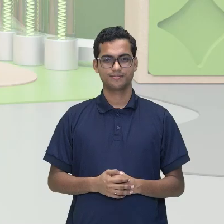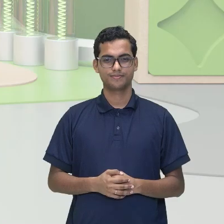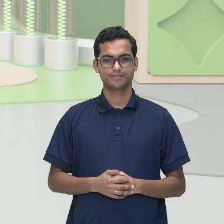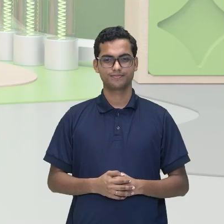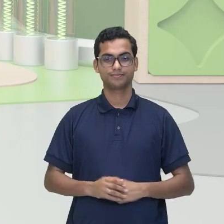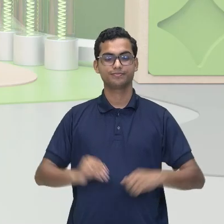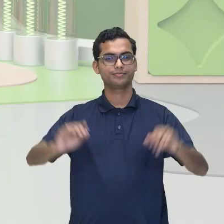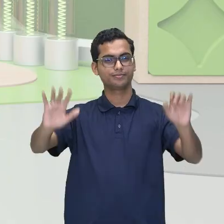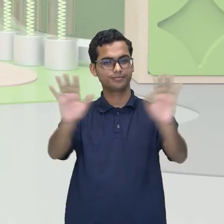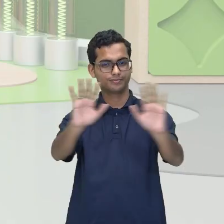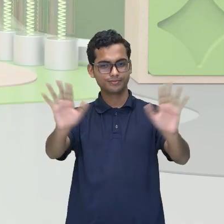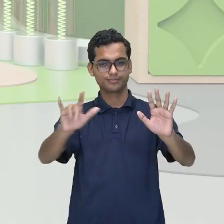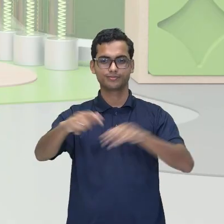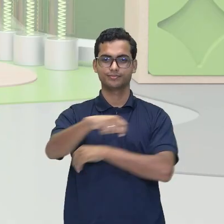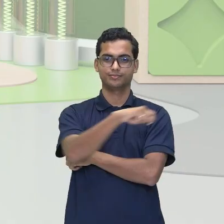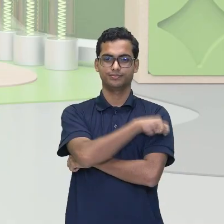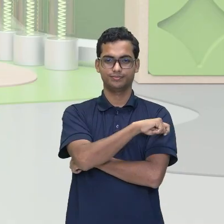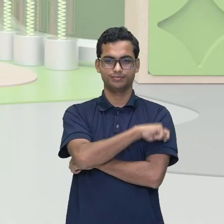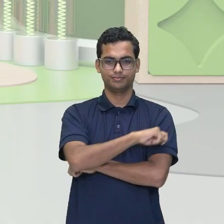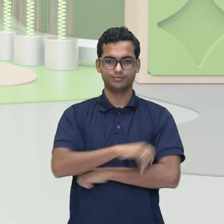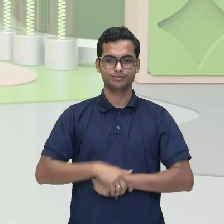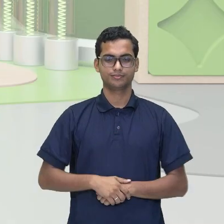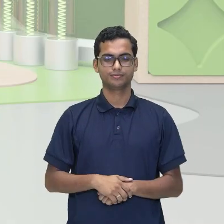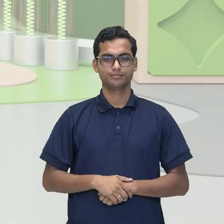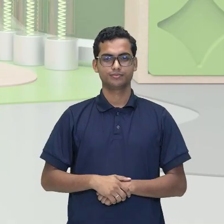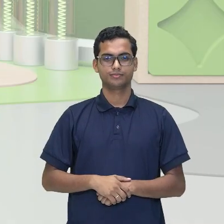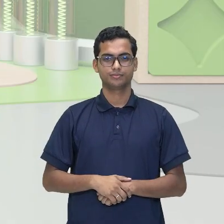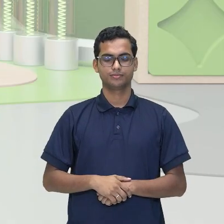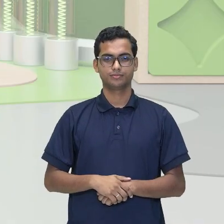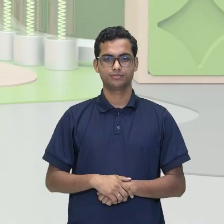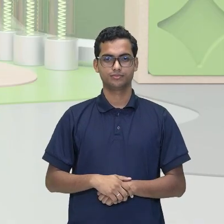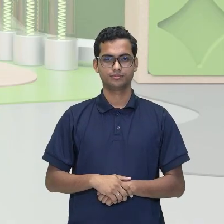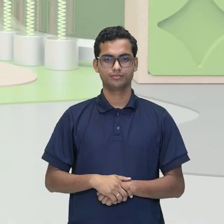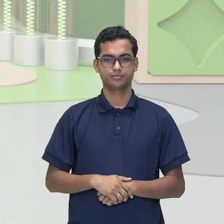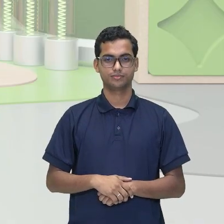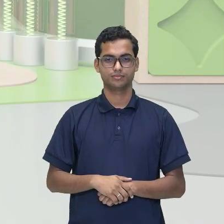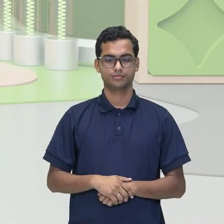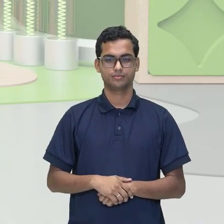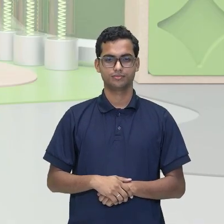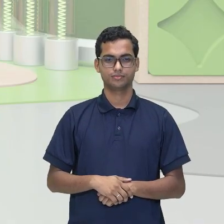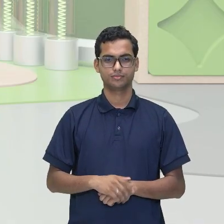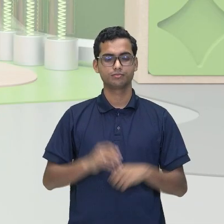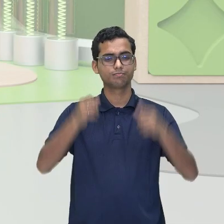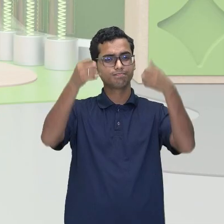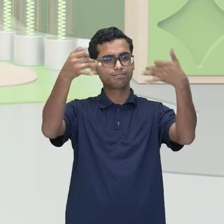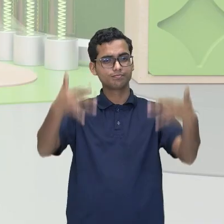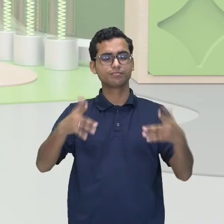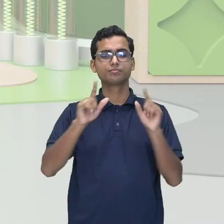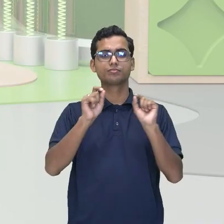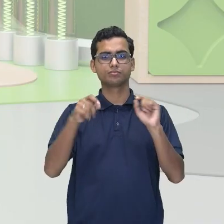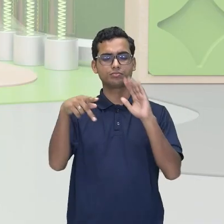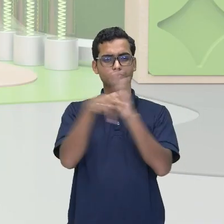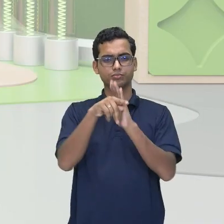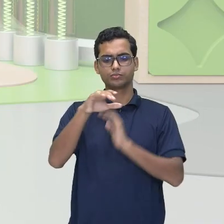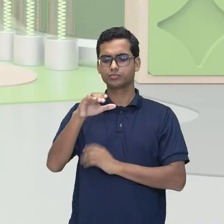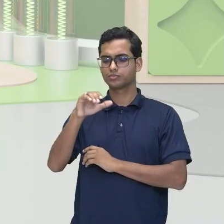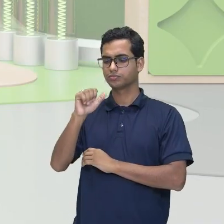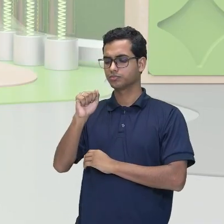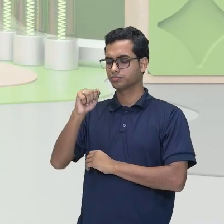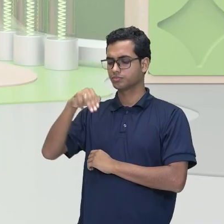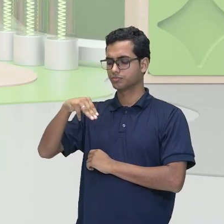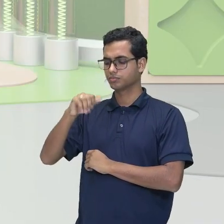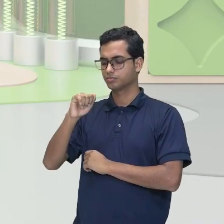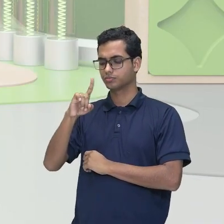Olá, queridos alunos. Então, hoje nós vamos falar sobre a camada de ozônio, certo? E quando